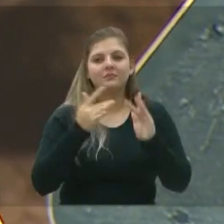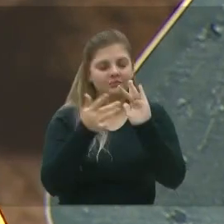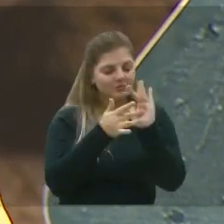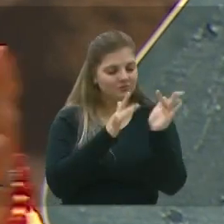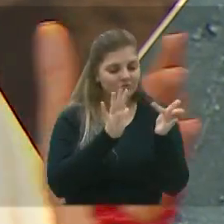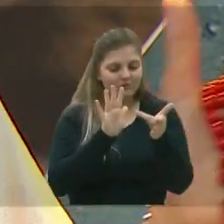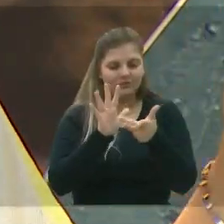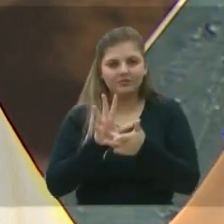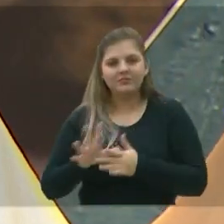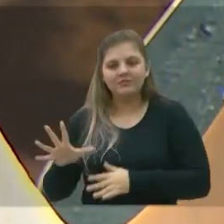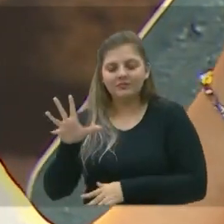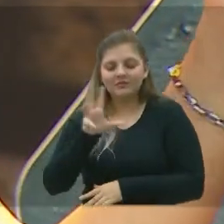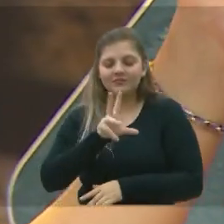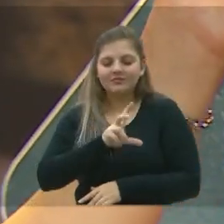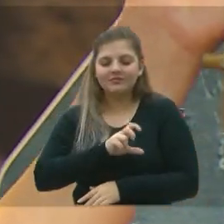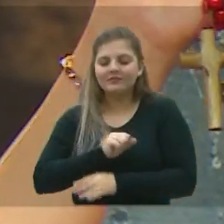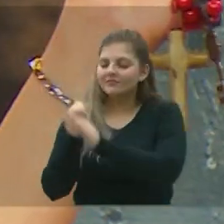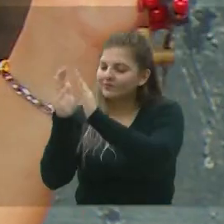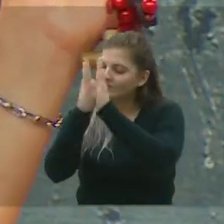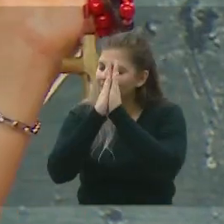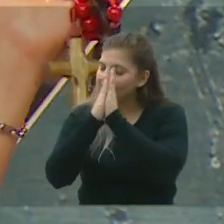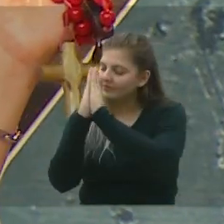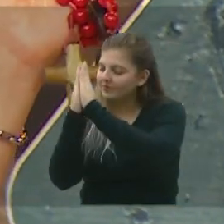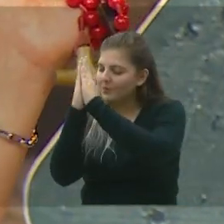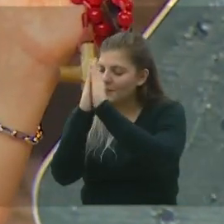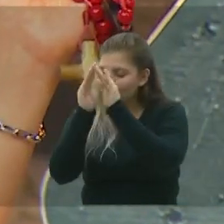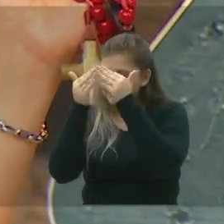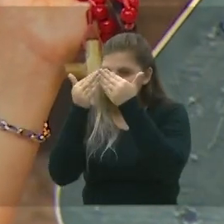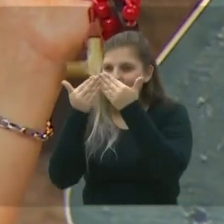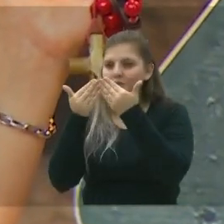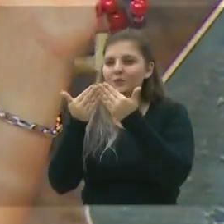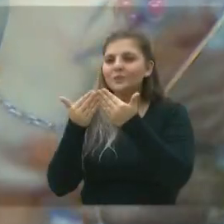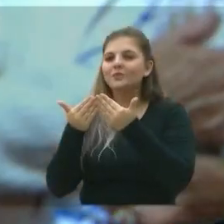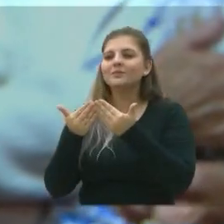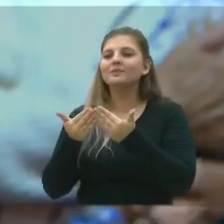amado, te adorando estou.